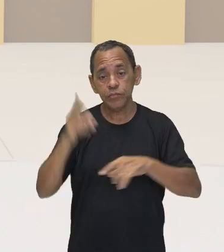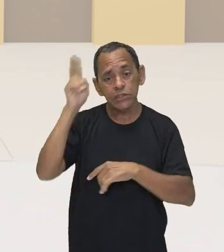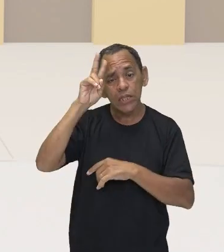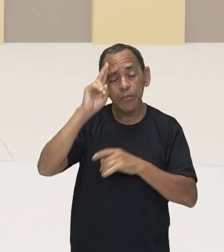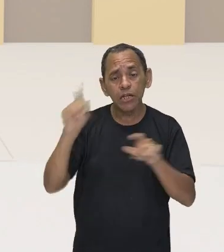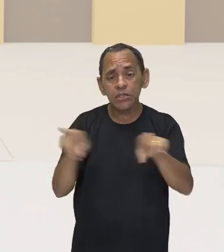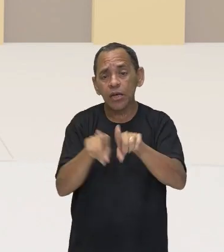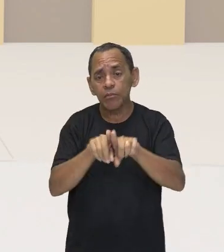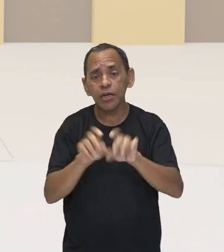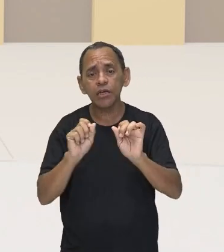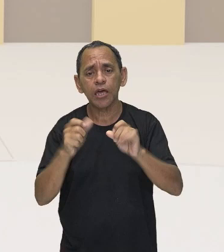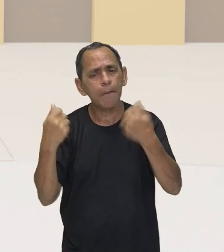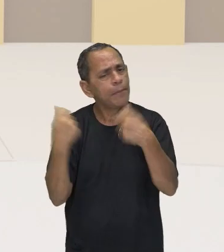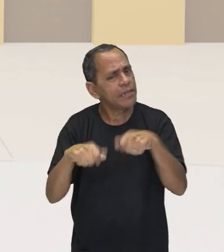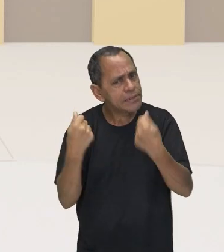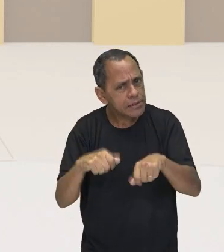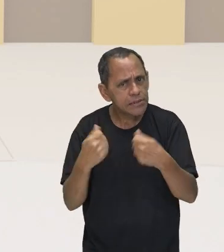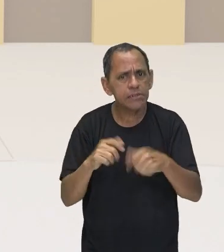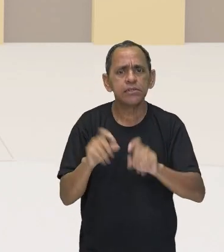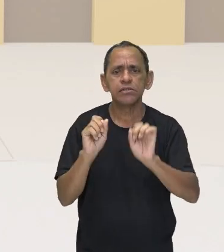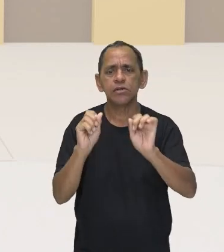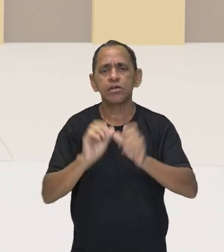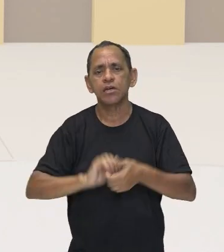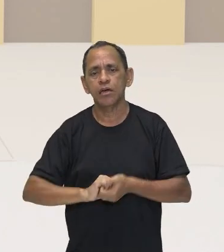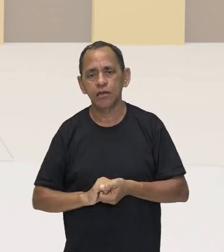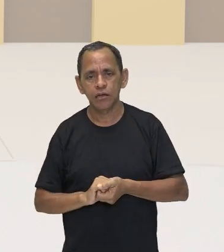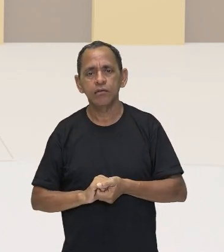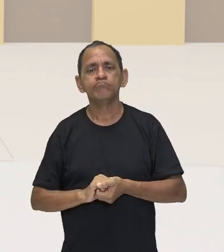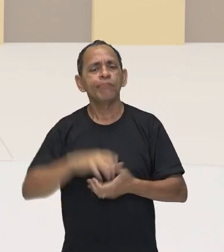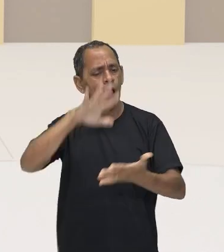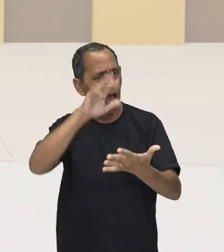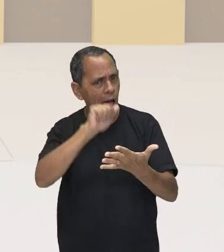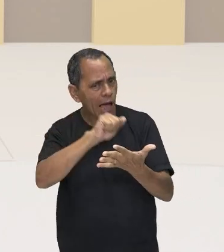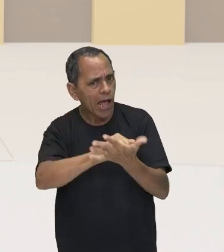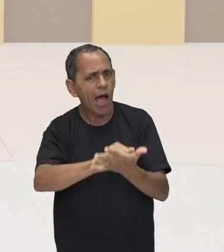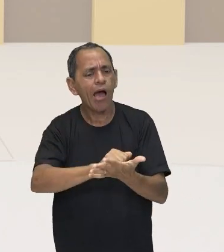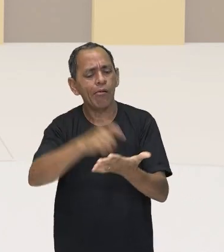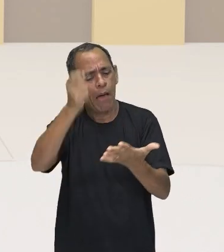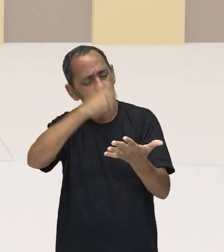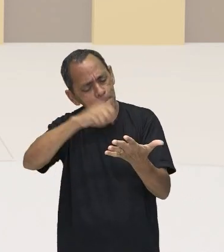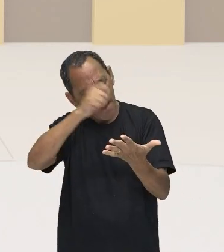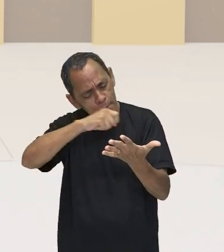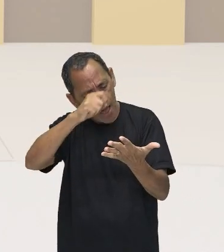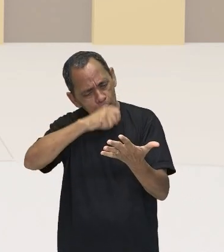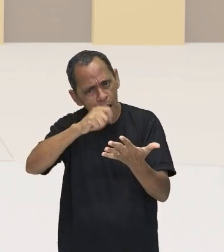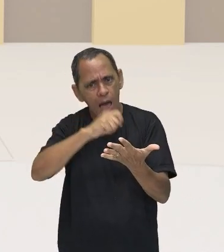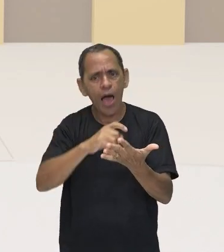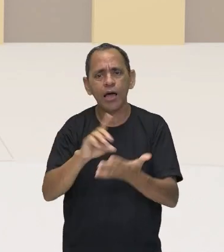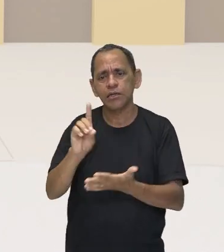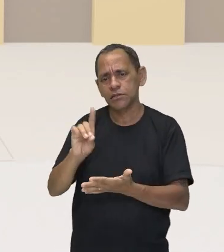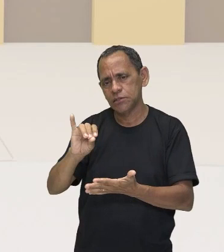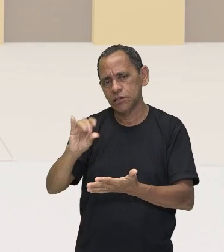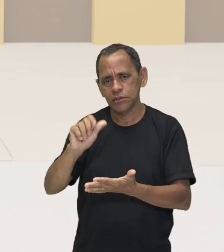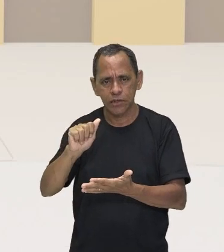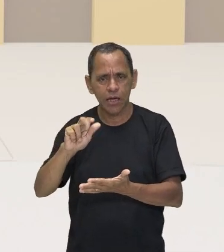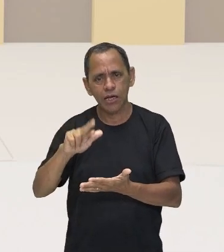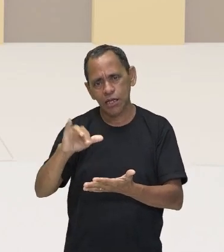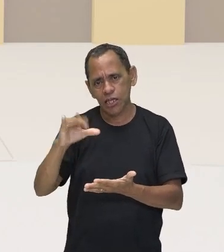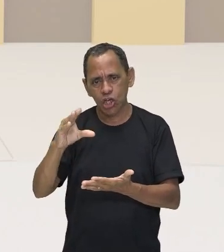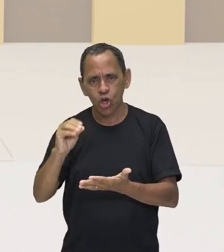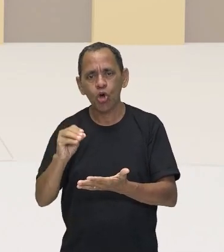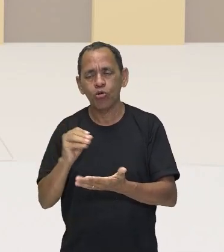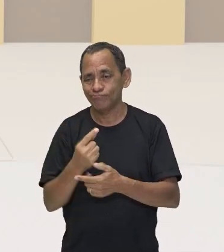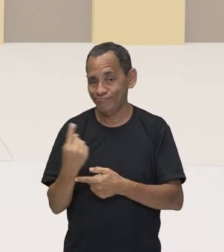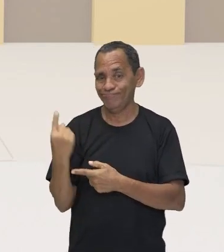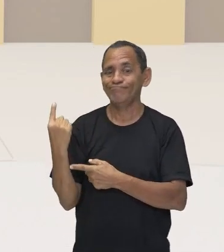que é preciso, então, a gente fazer as anotações diárias, então, no nosso diário de bordo, exatamente por isso, olha o nosso aluninho